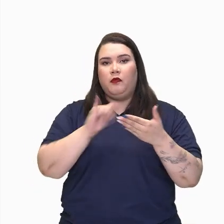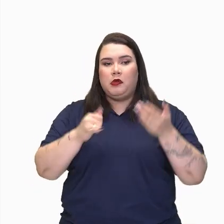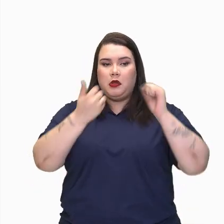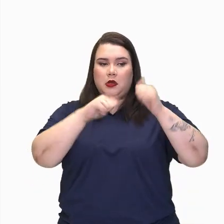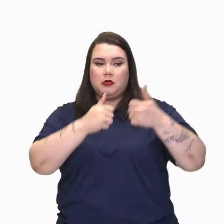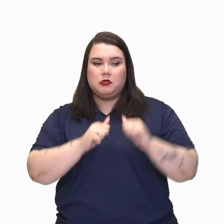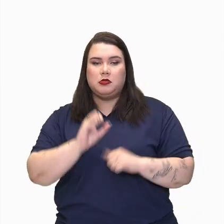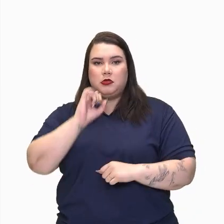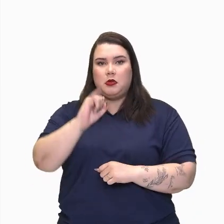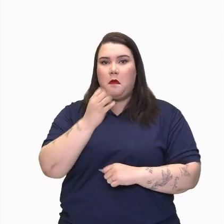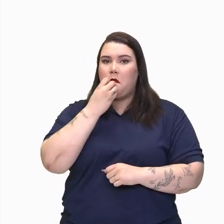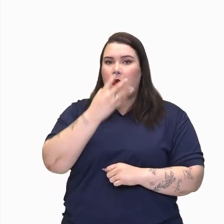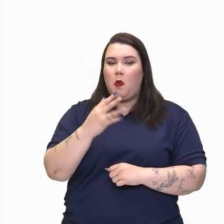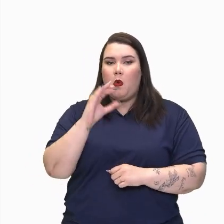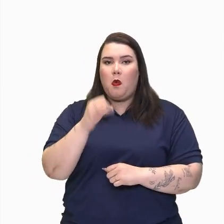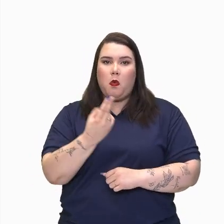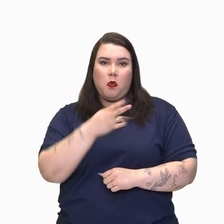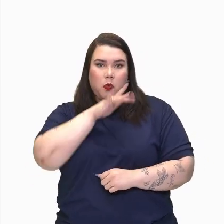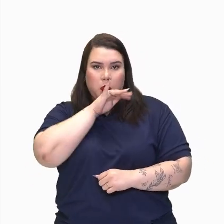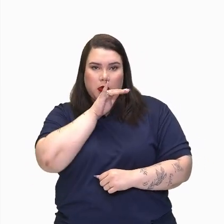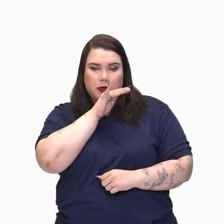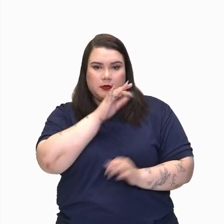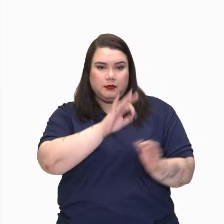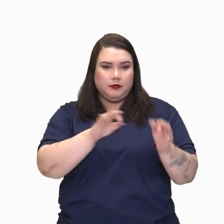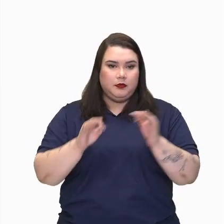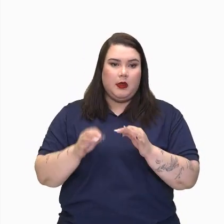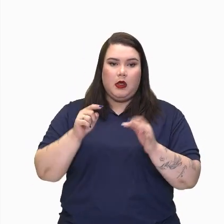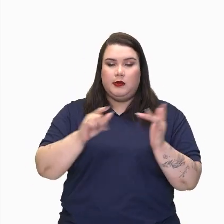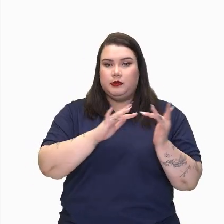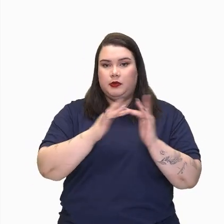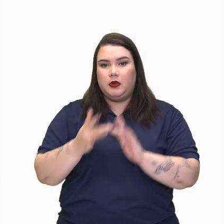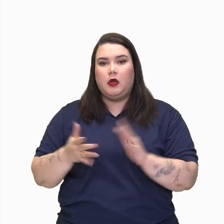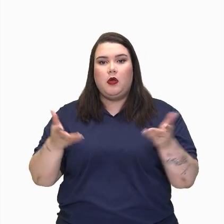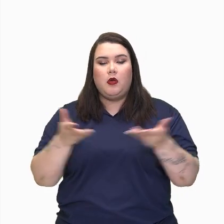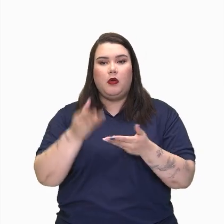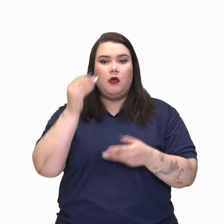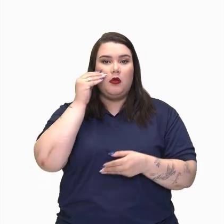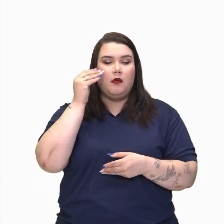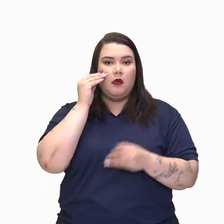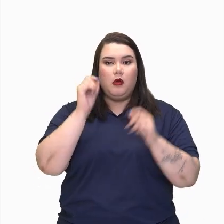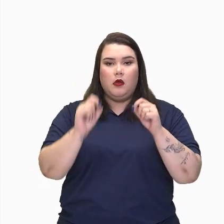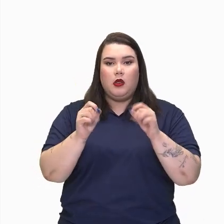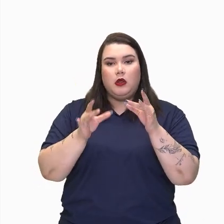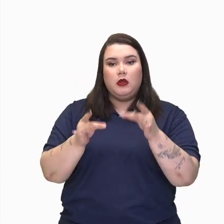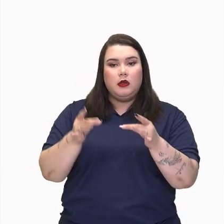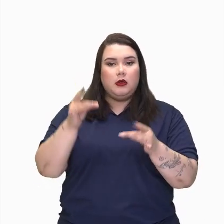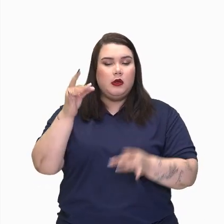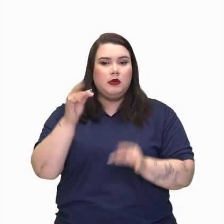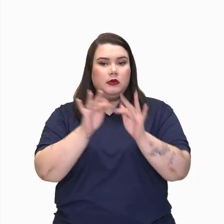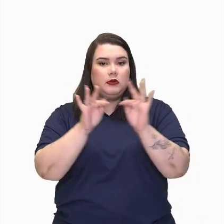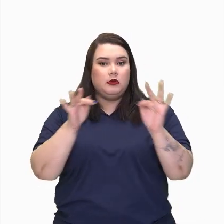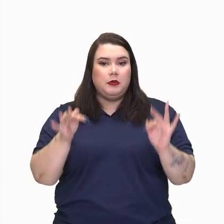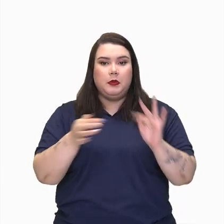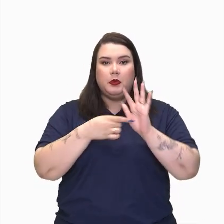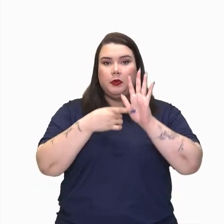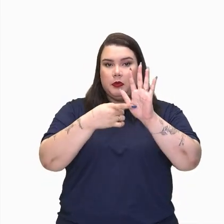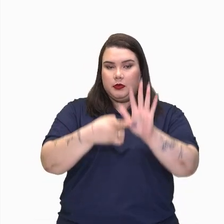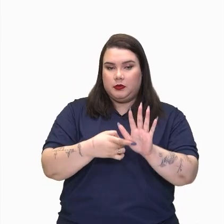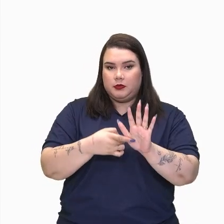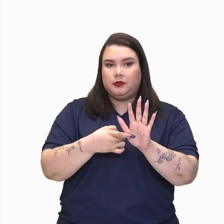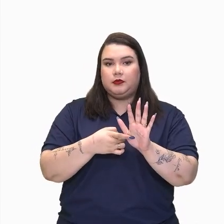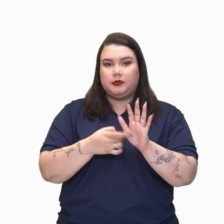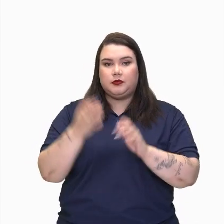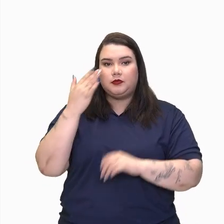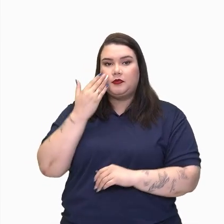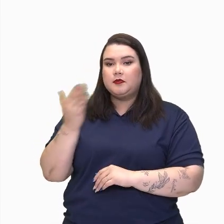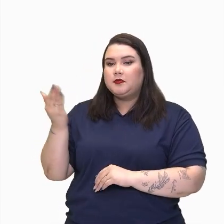temos esse contexto aí de produção. Agora, a gente só vai verificar isso de forma simples, não é? Com a